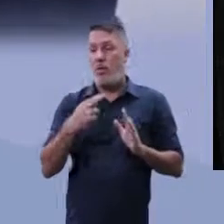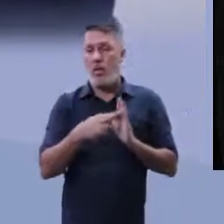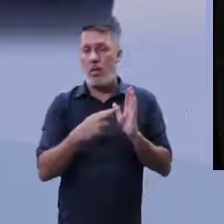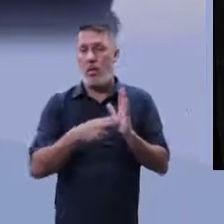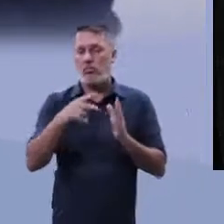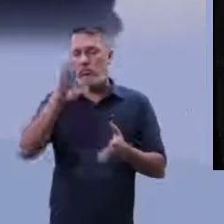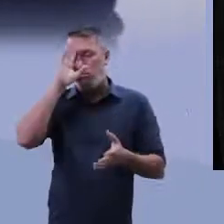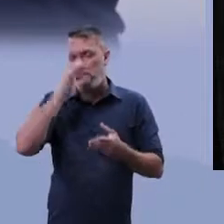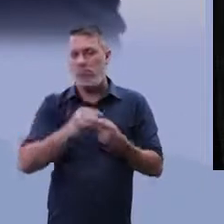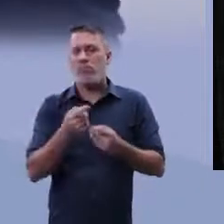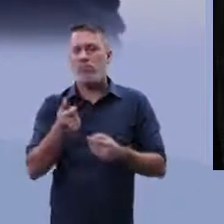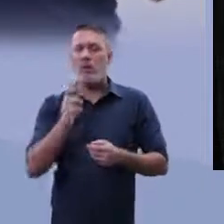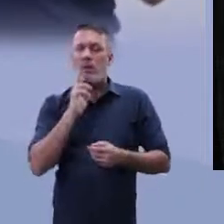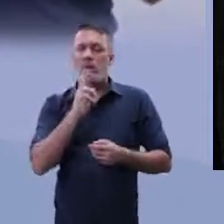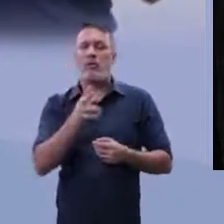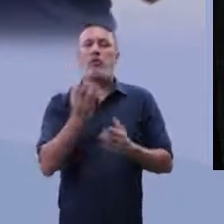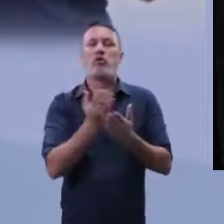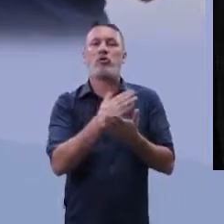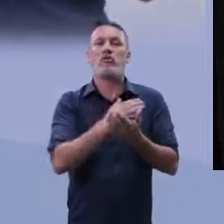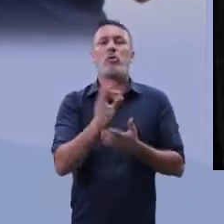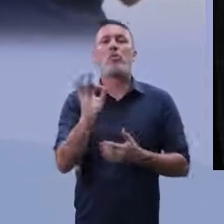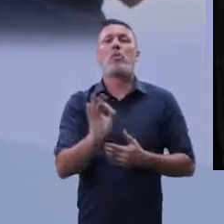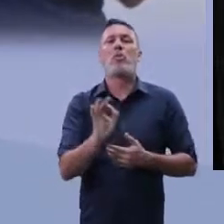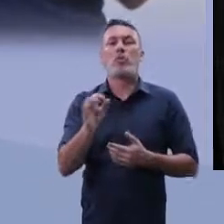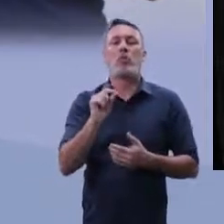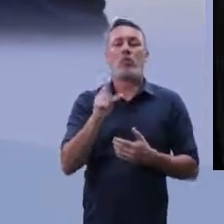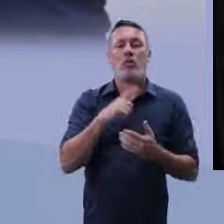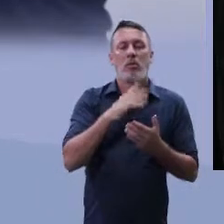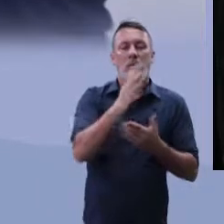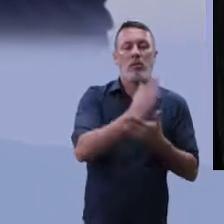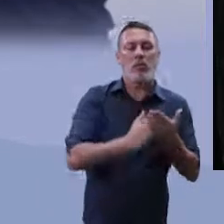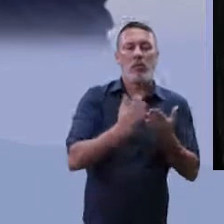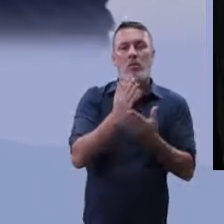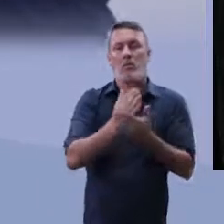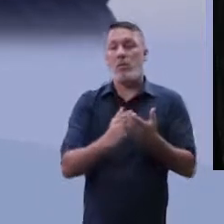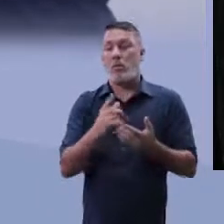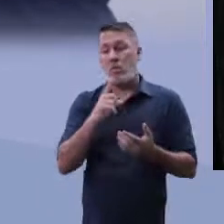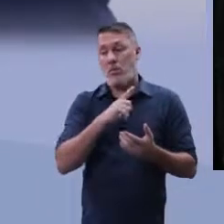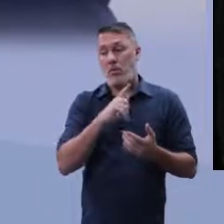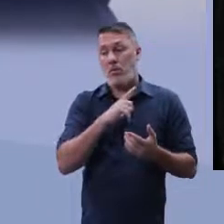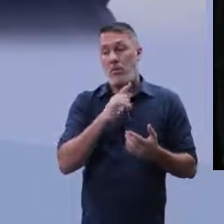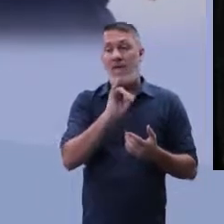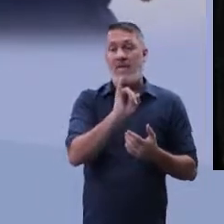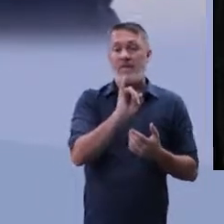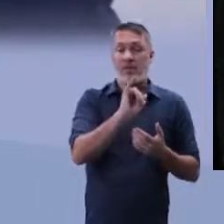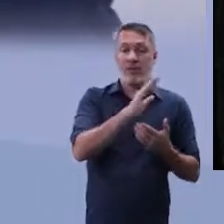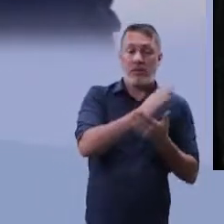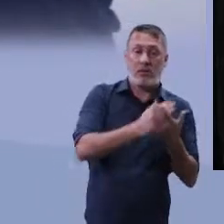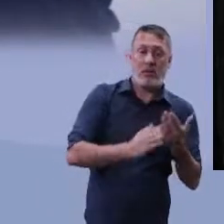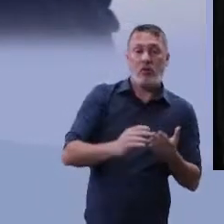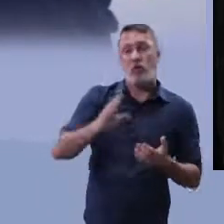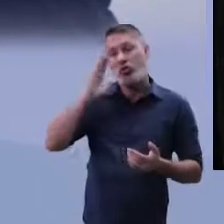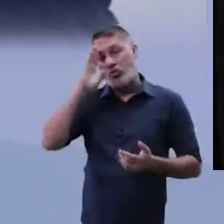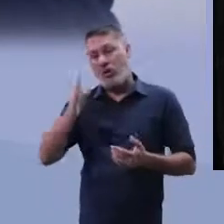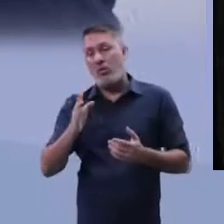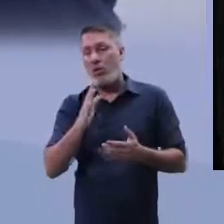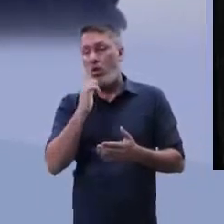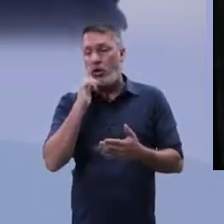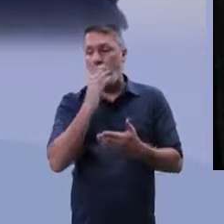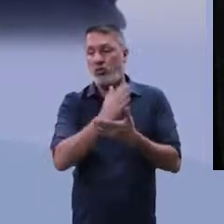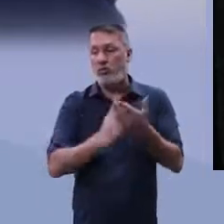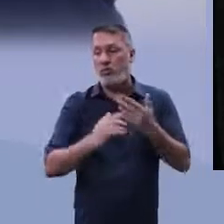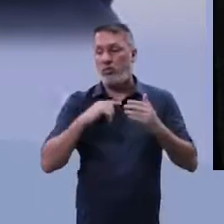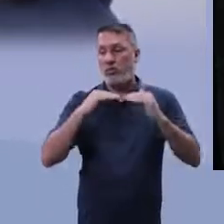eu tenho uma regrinha para você decorar bem, para fazer divisão proporcional. A divisão ela pode ser inversamente proporcional e pode